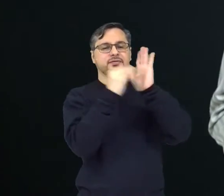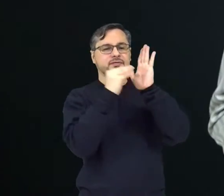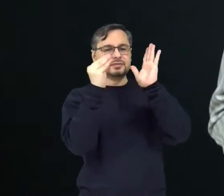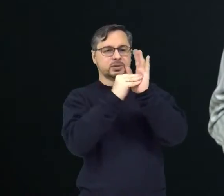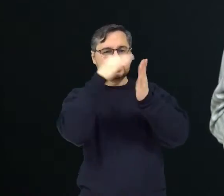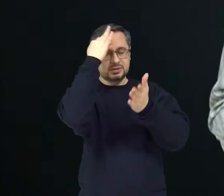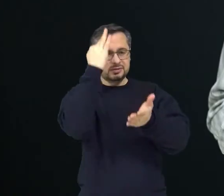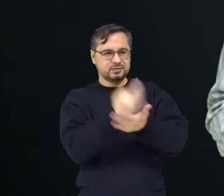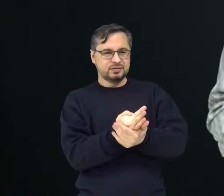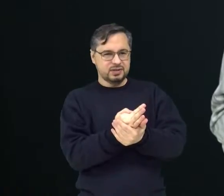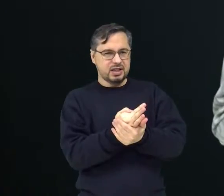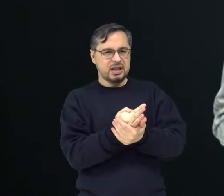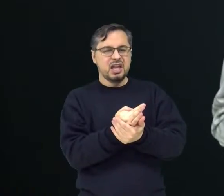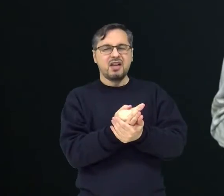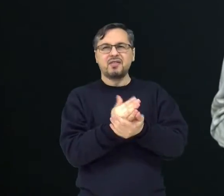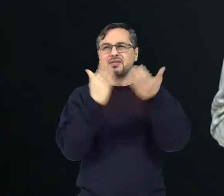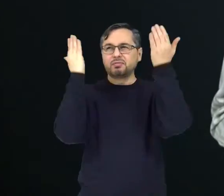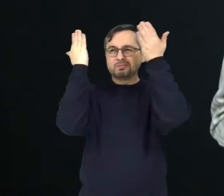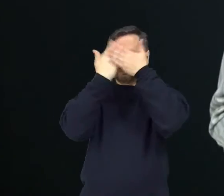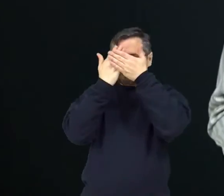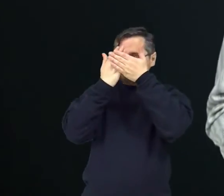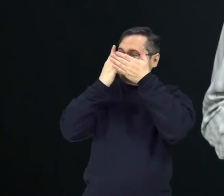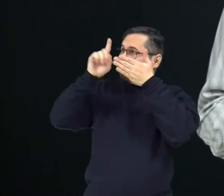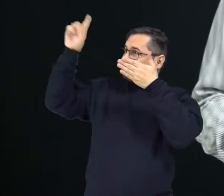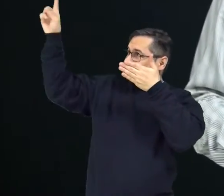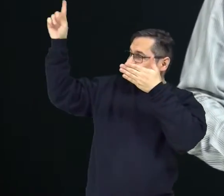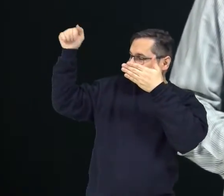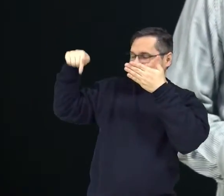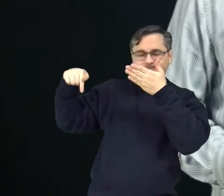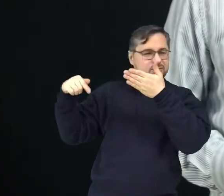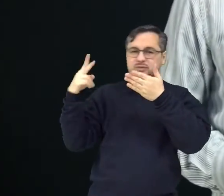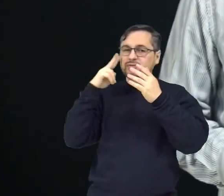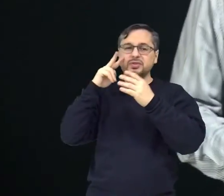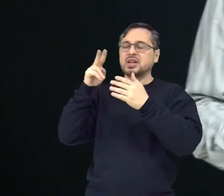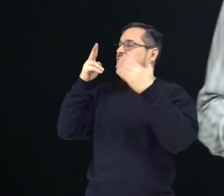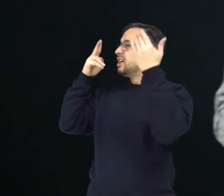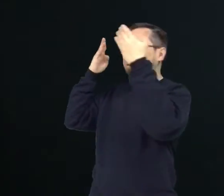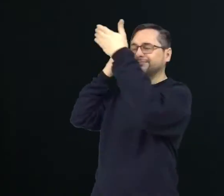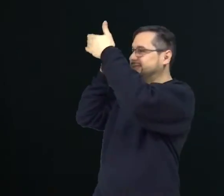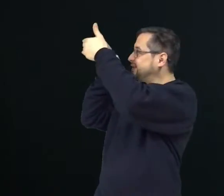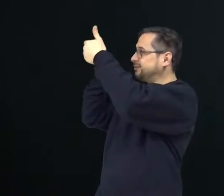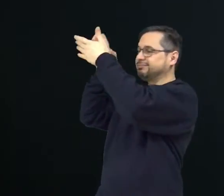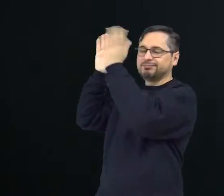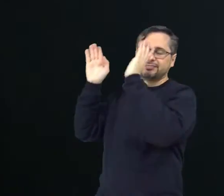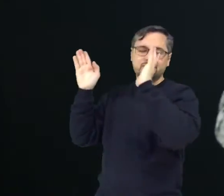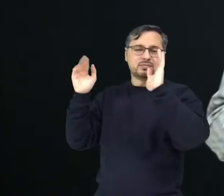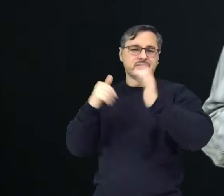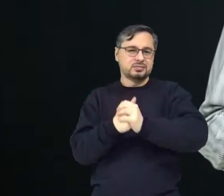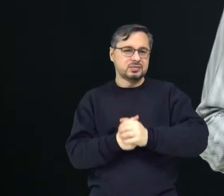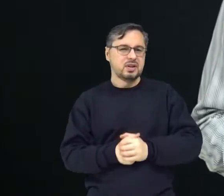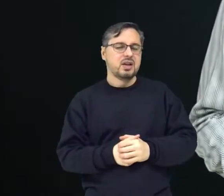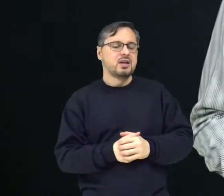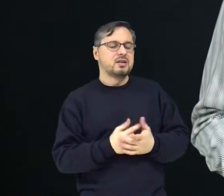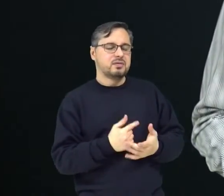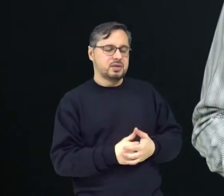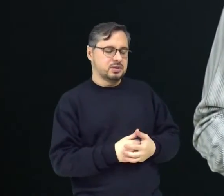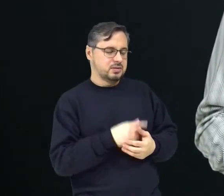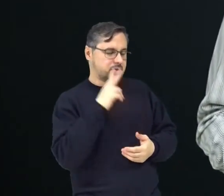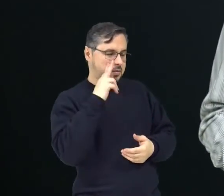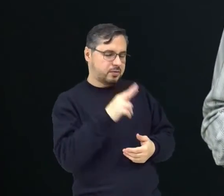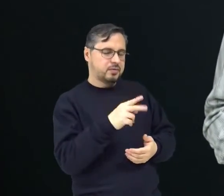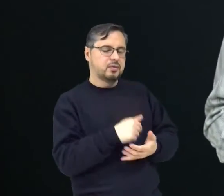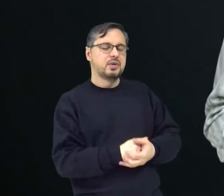Deus, ou da presença de Jesus. Pense comigo, não há dúvida, fazendo uma inferência ao texto,